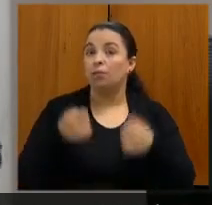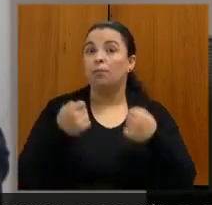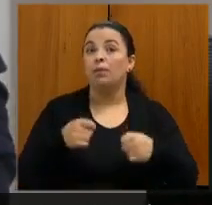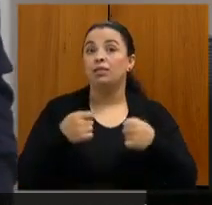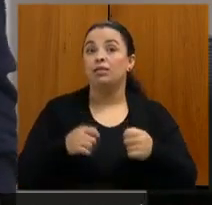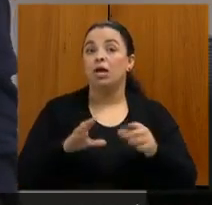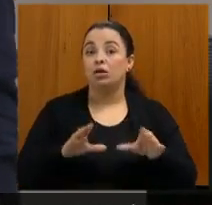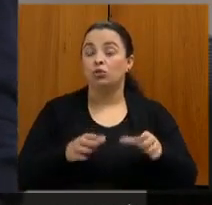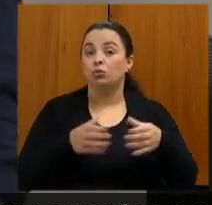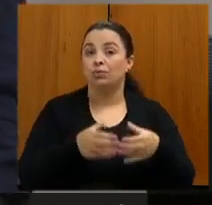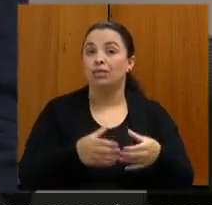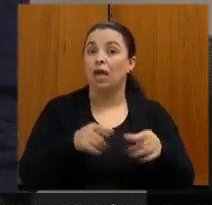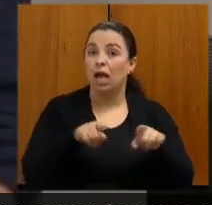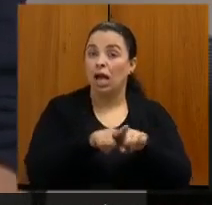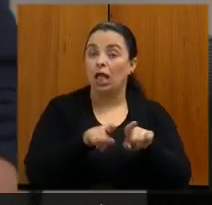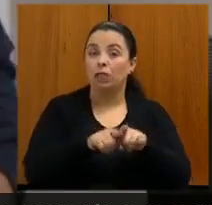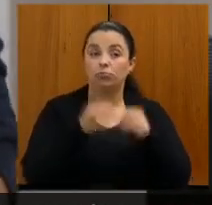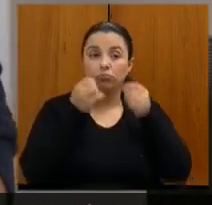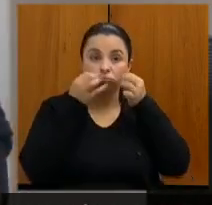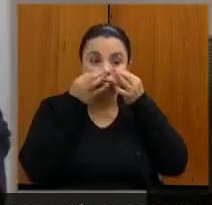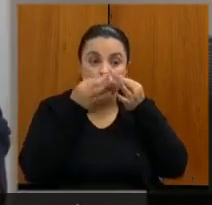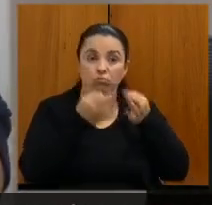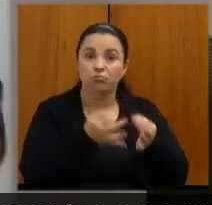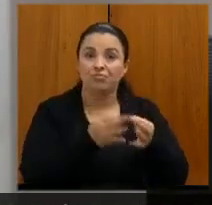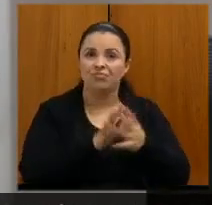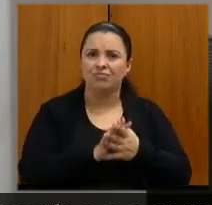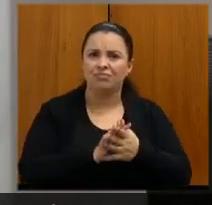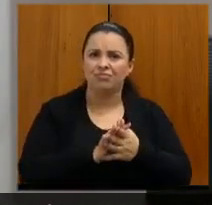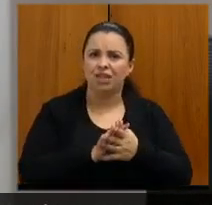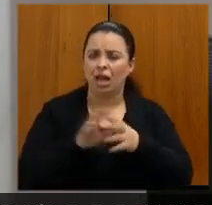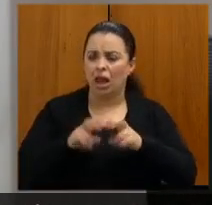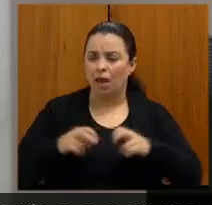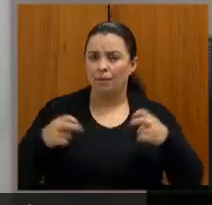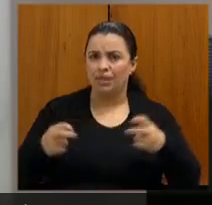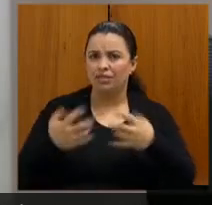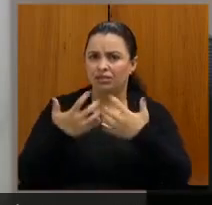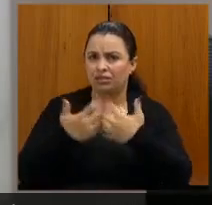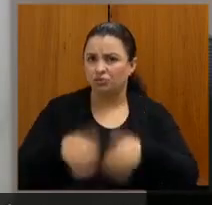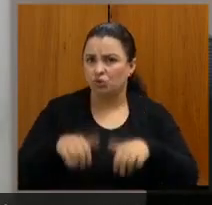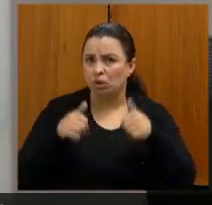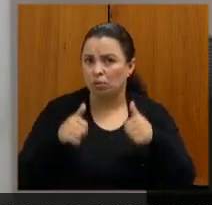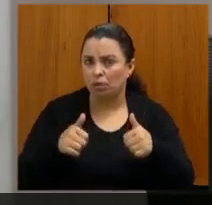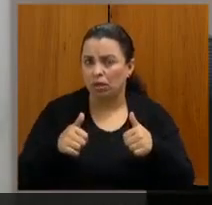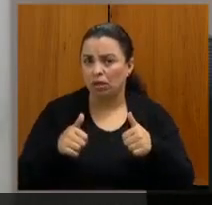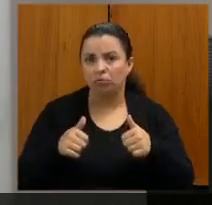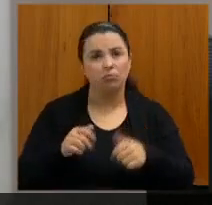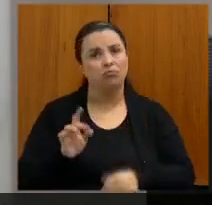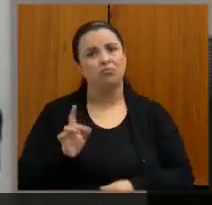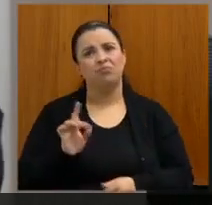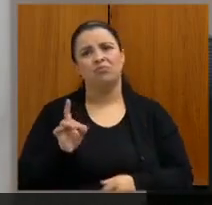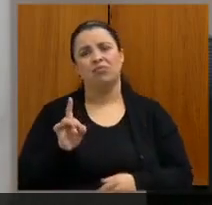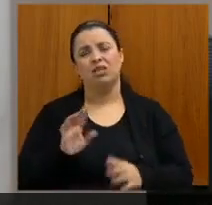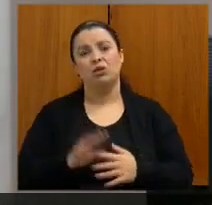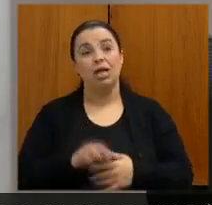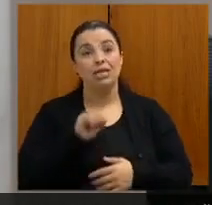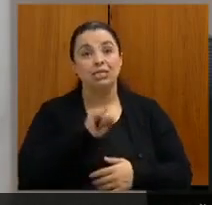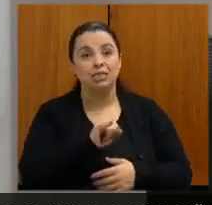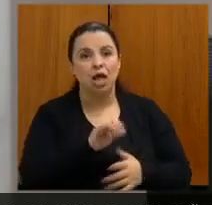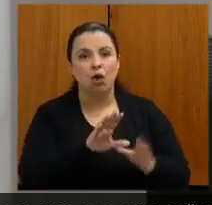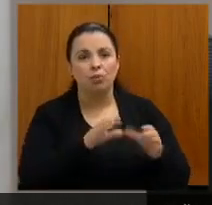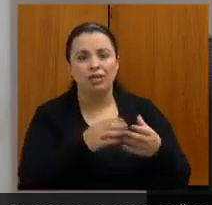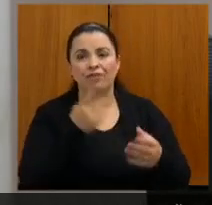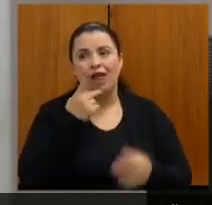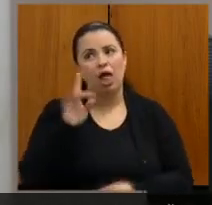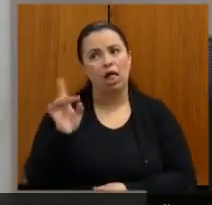que as comunidades ela sejam ouvidas à mesa tá funcionando não tá se as comunidades disserem que não já é um sinal de